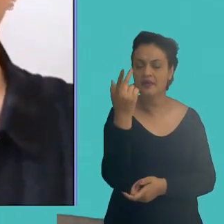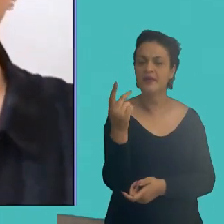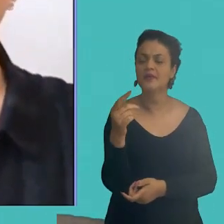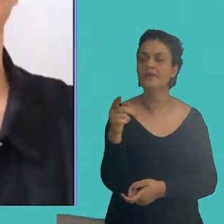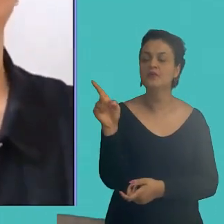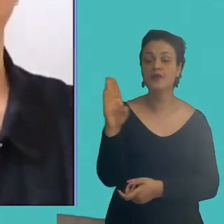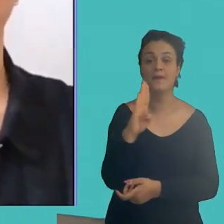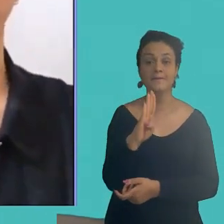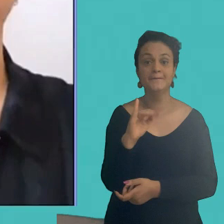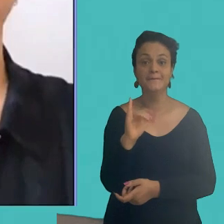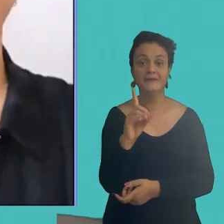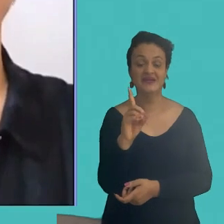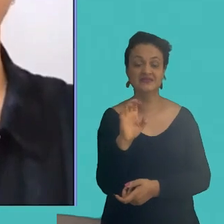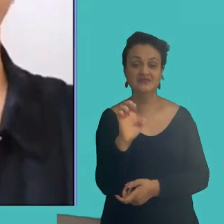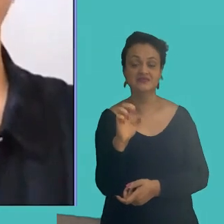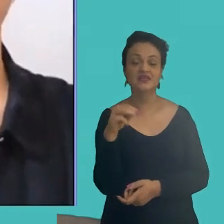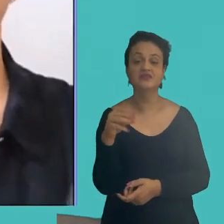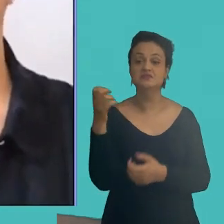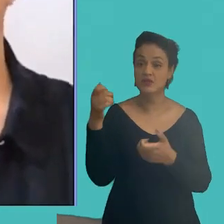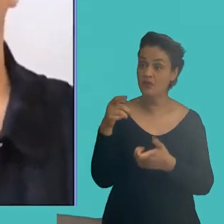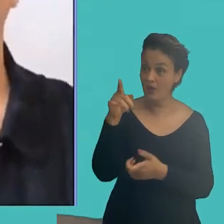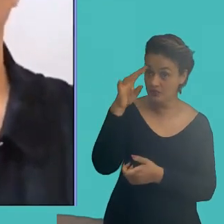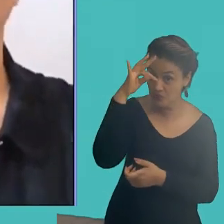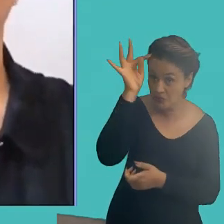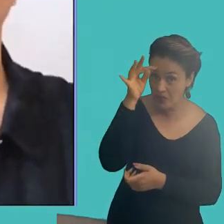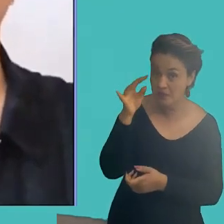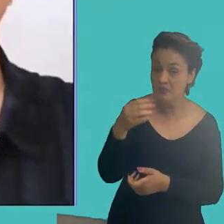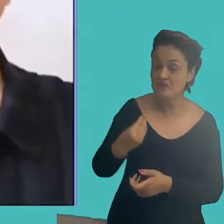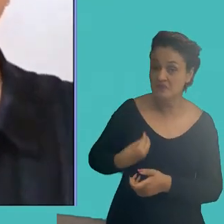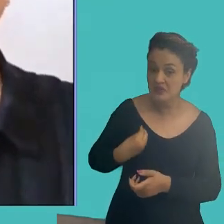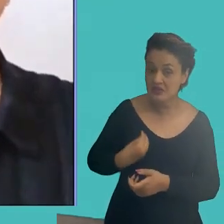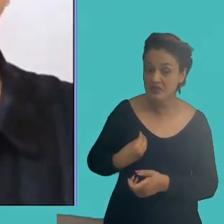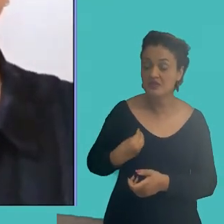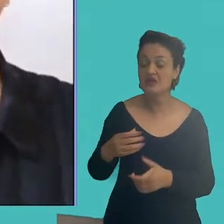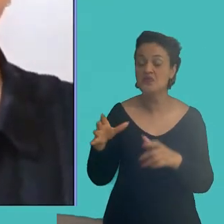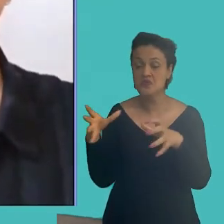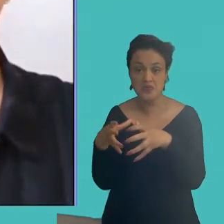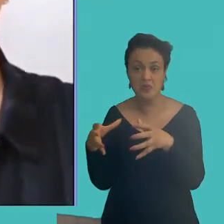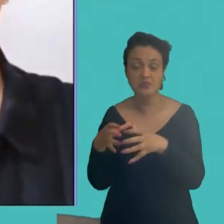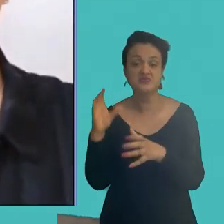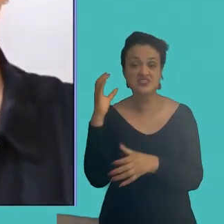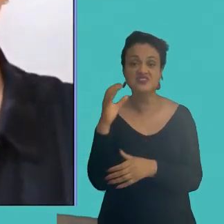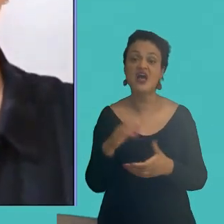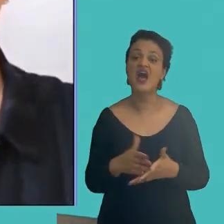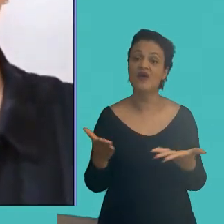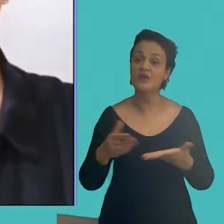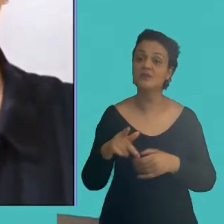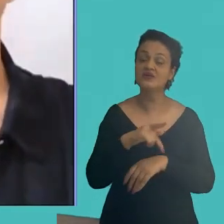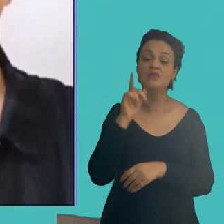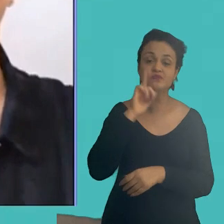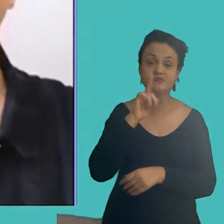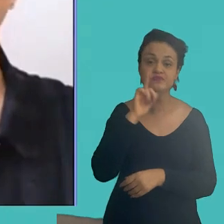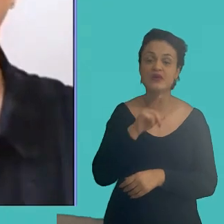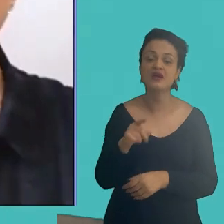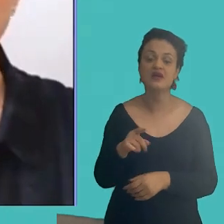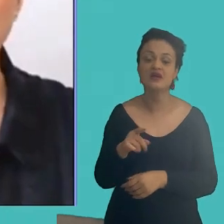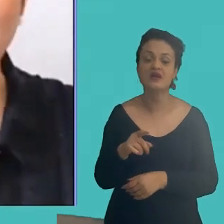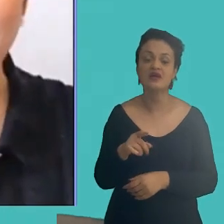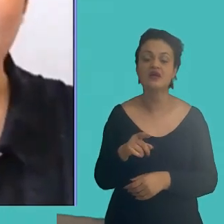graças à gestão de Trump, a comunidade científica, os Estados Unidos foram os primeiros países a